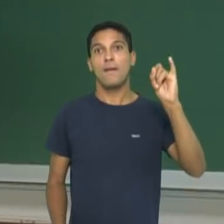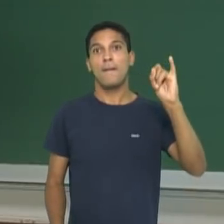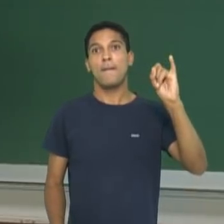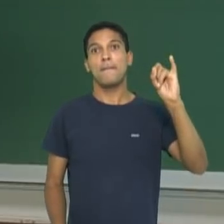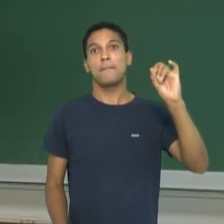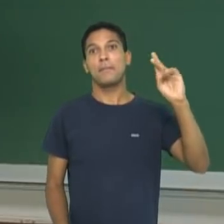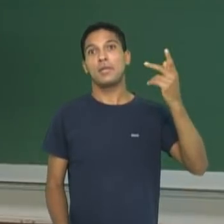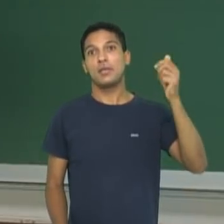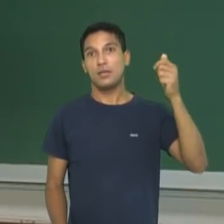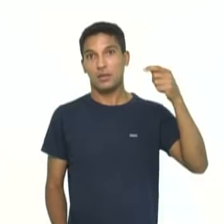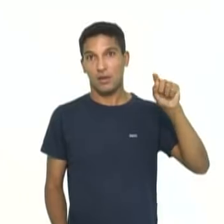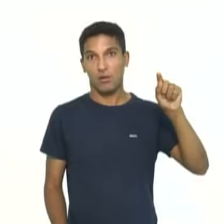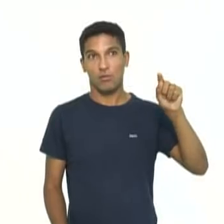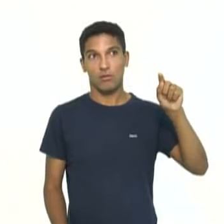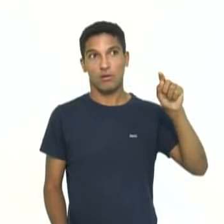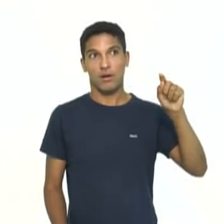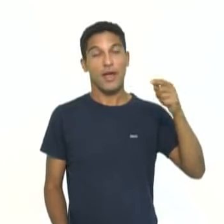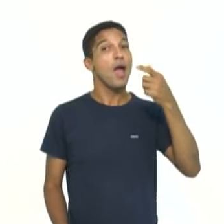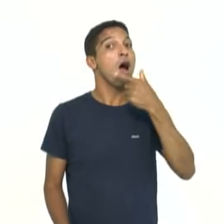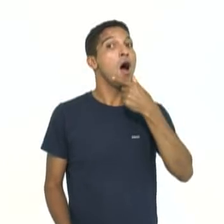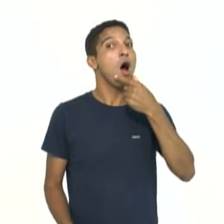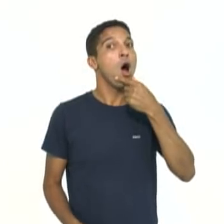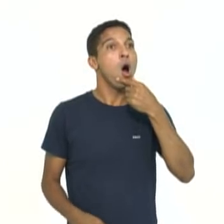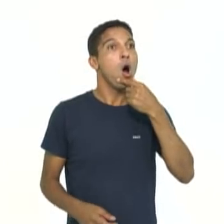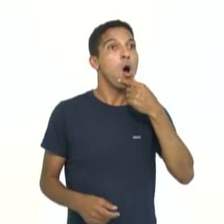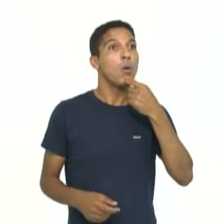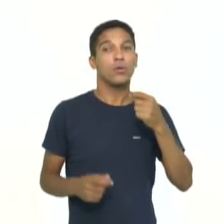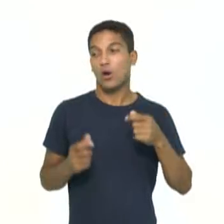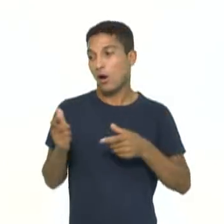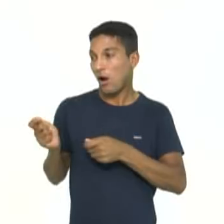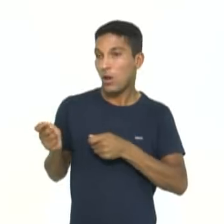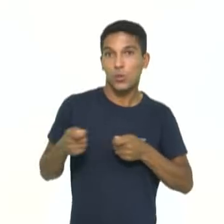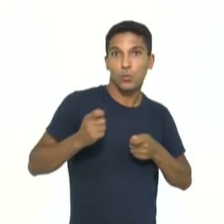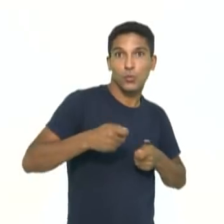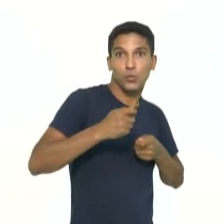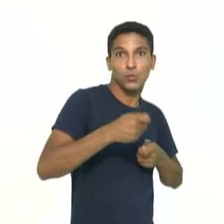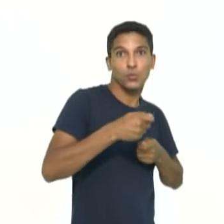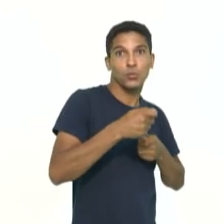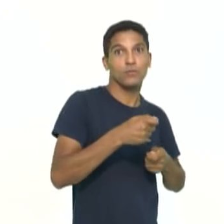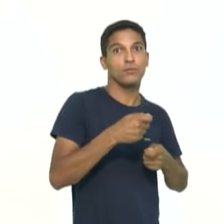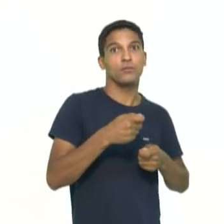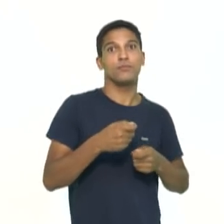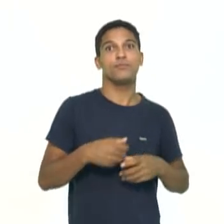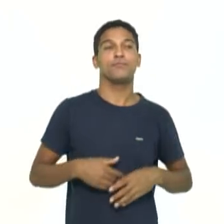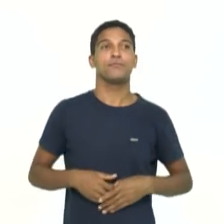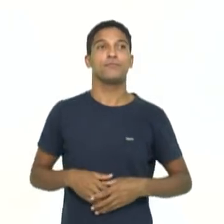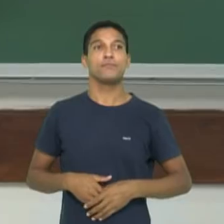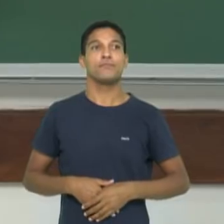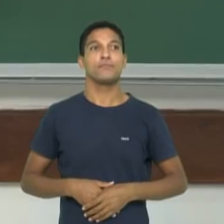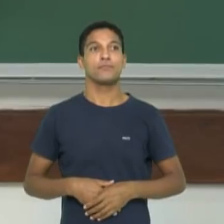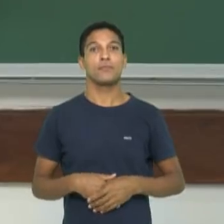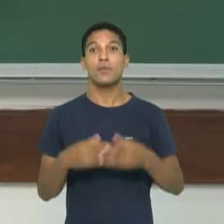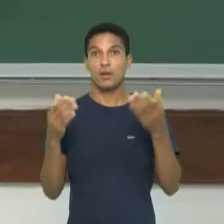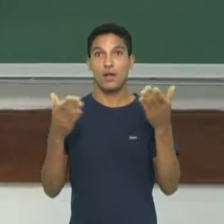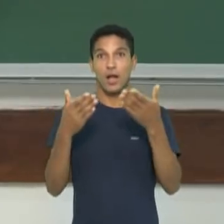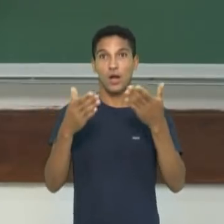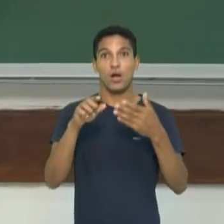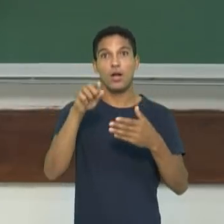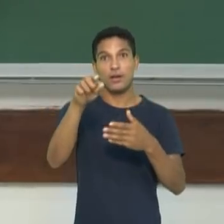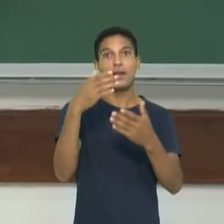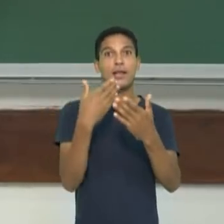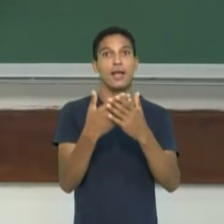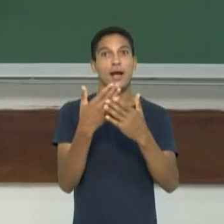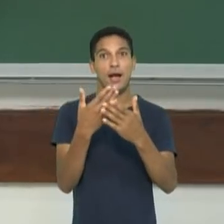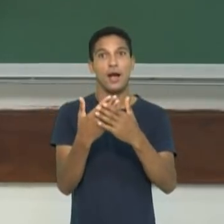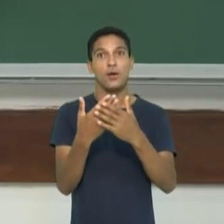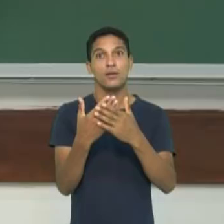olha só, o nosso Debré, bem lindo. E agora vocês vão para a nossa aula